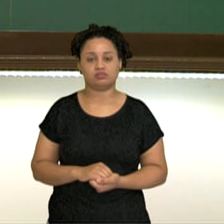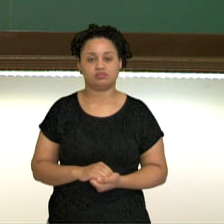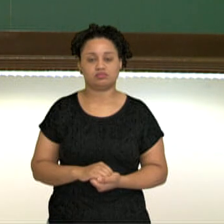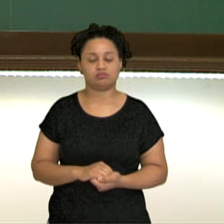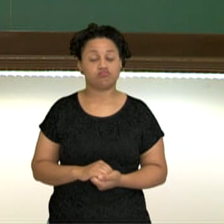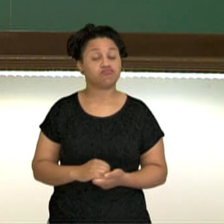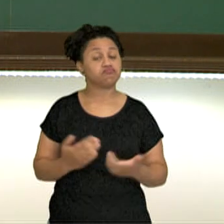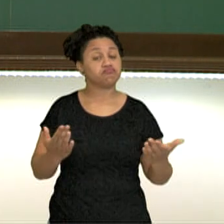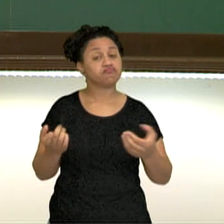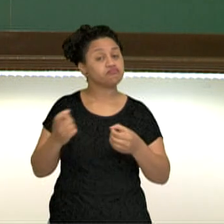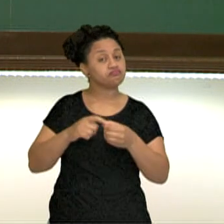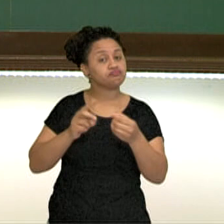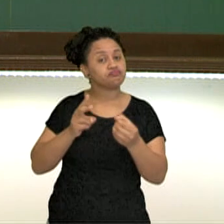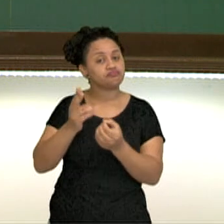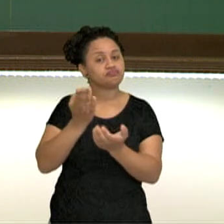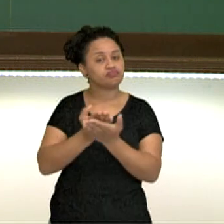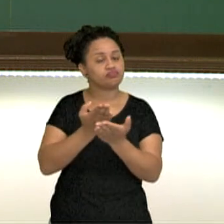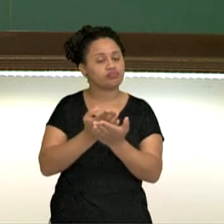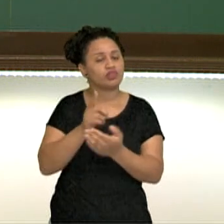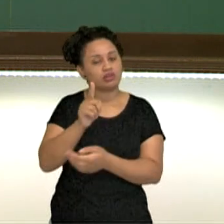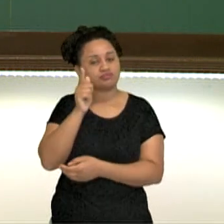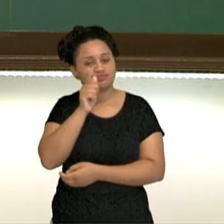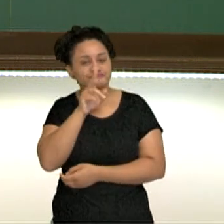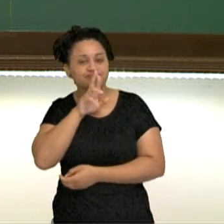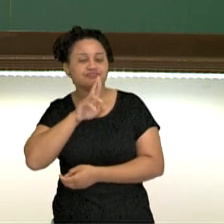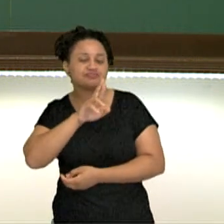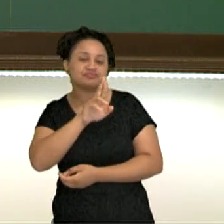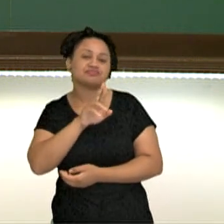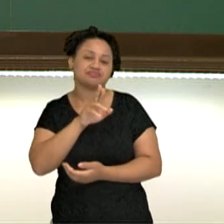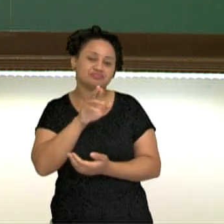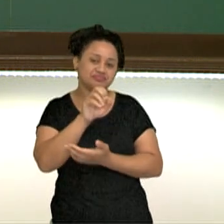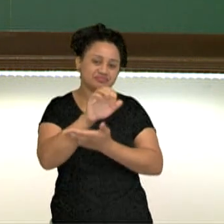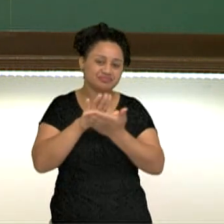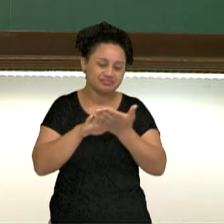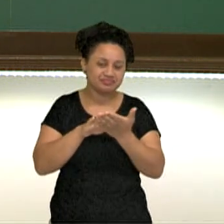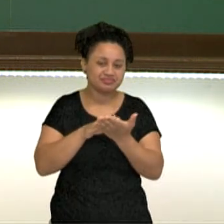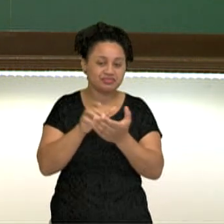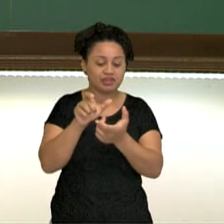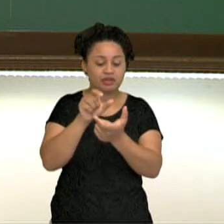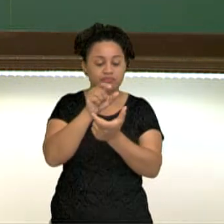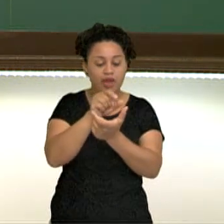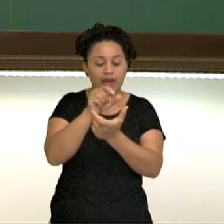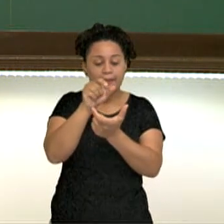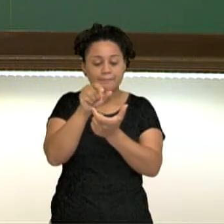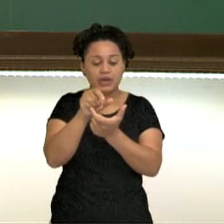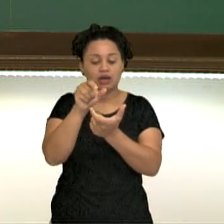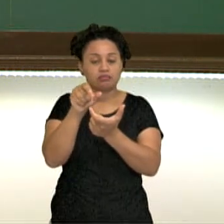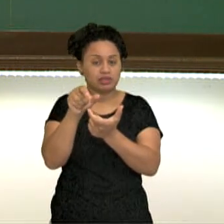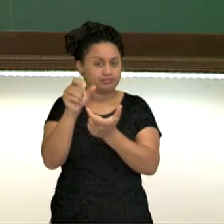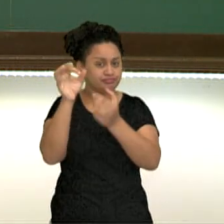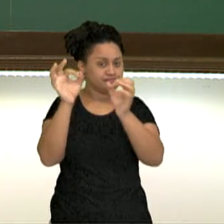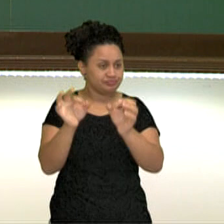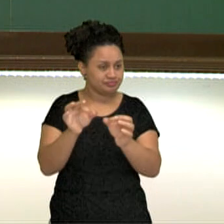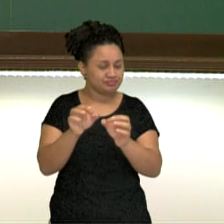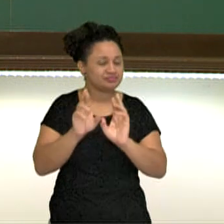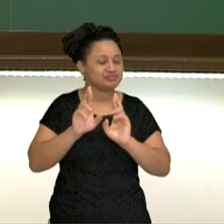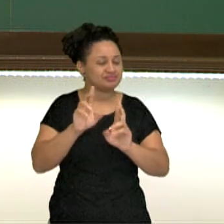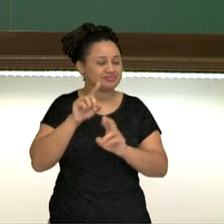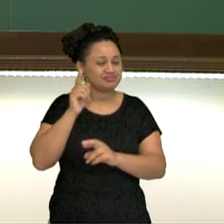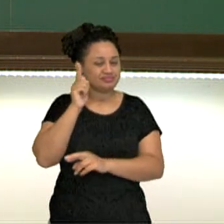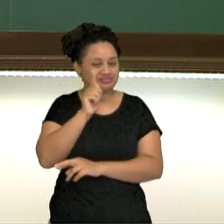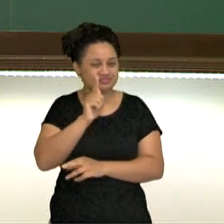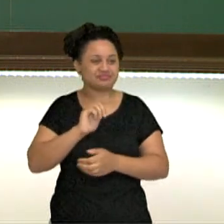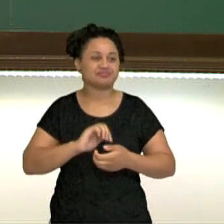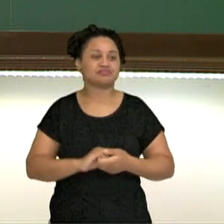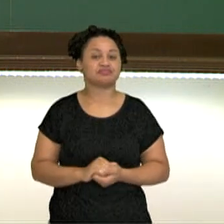Estamos de volta. Você conseguiu então fazer a separação adequadamente? Espero que sim. Vamos